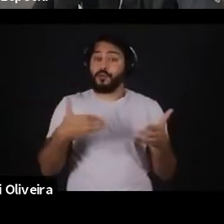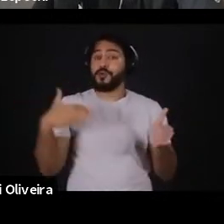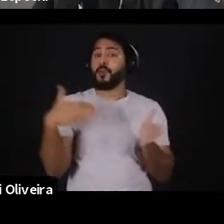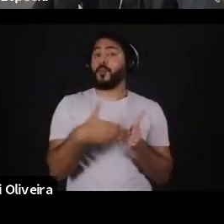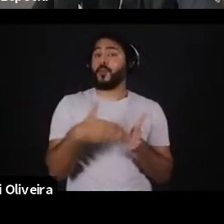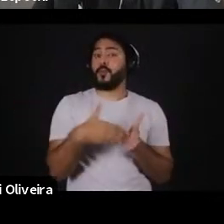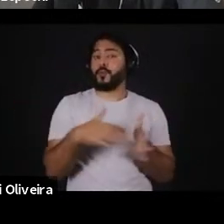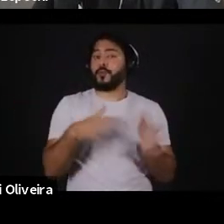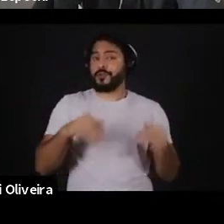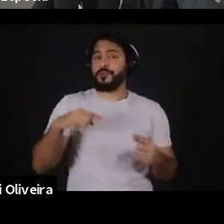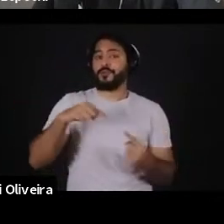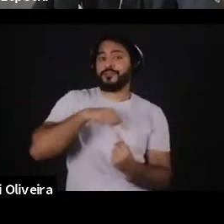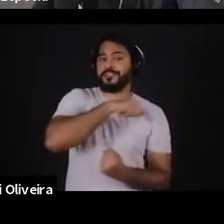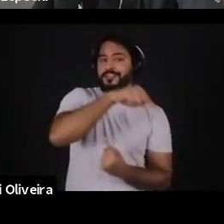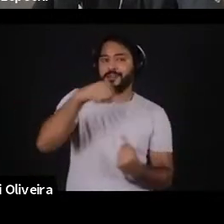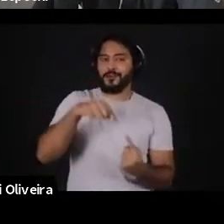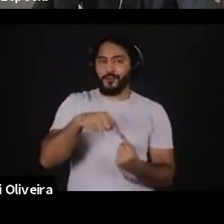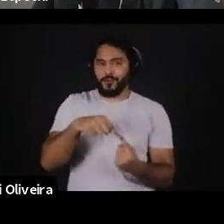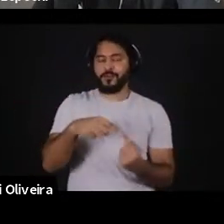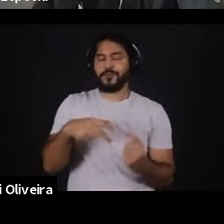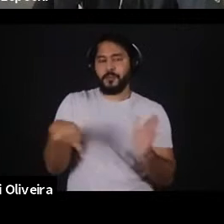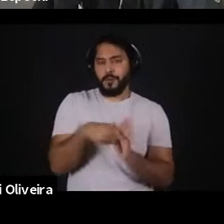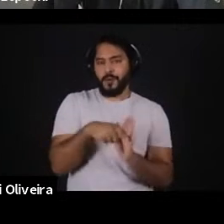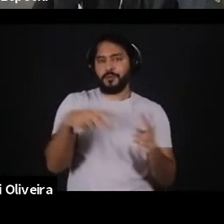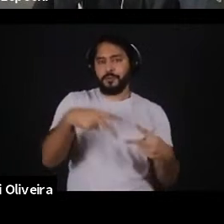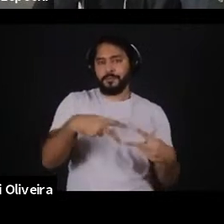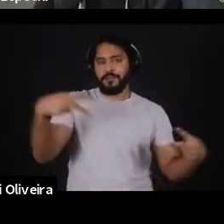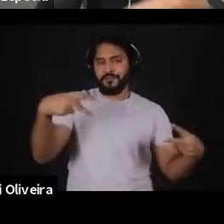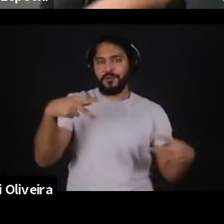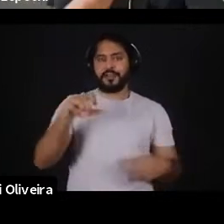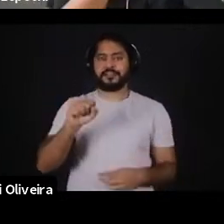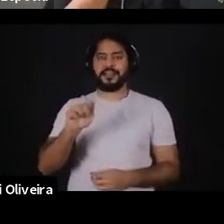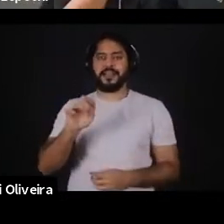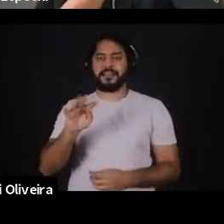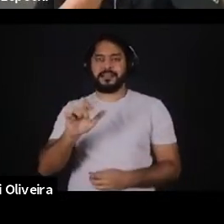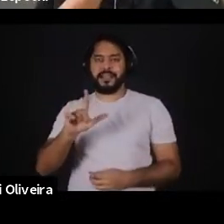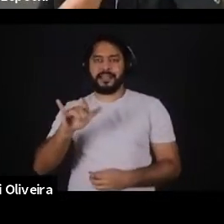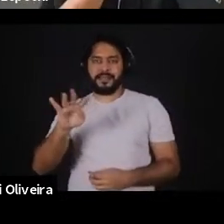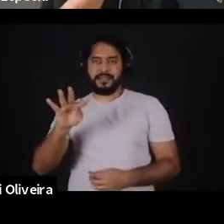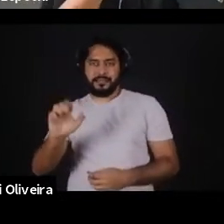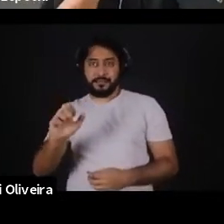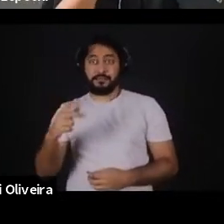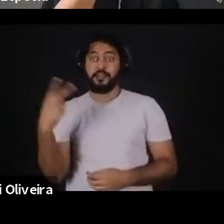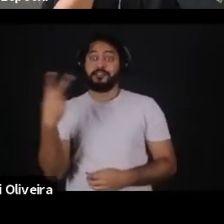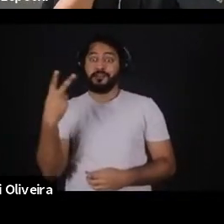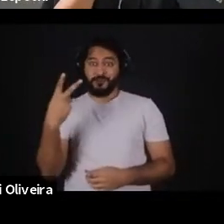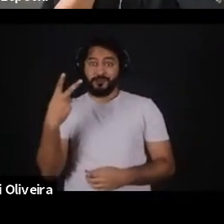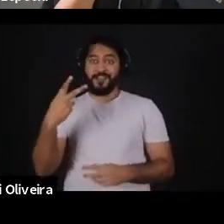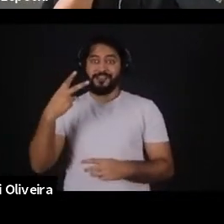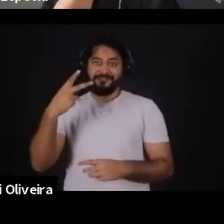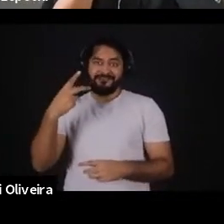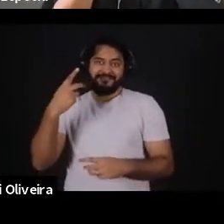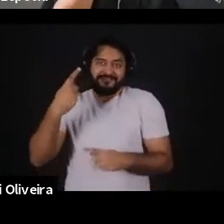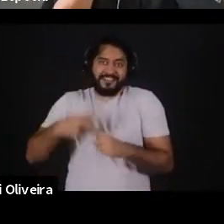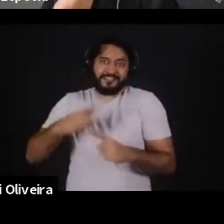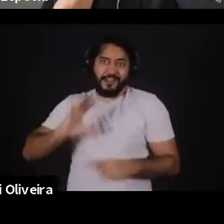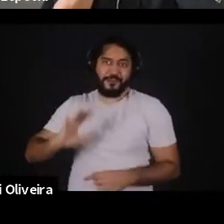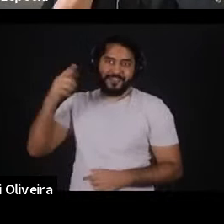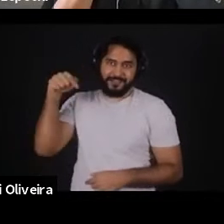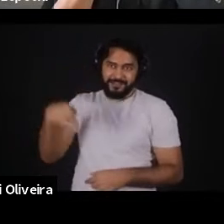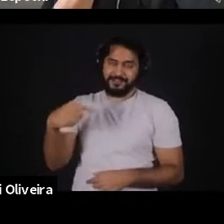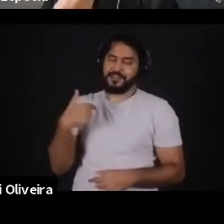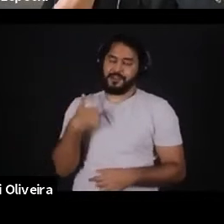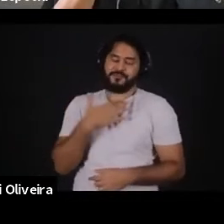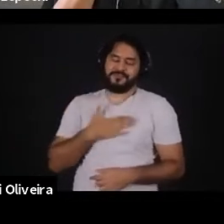ciclo do Pivô Satélite, da segunda edição, da qual eu tive o prazer de fazer a